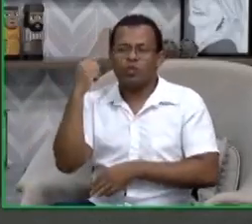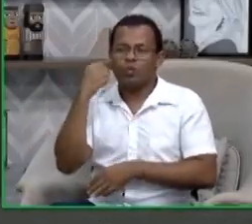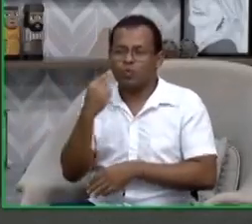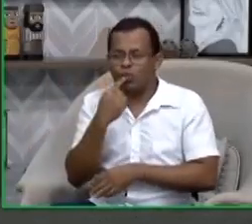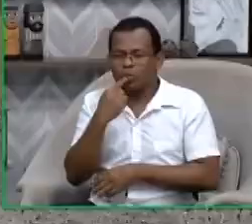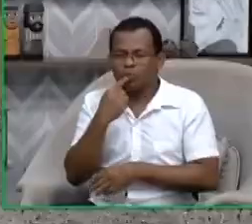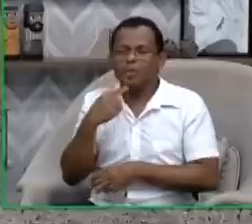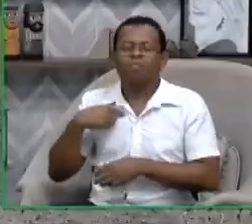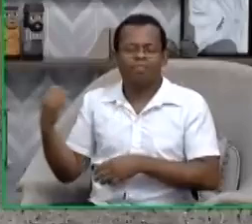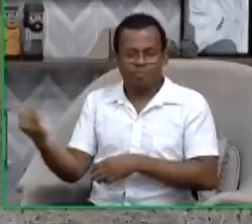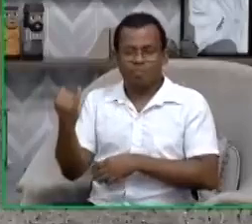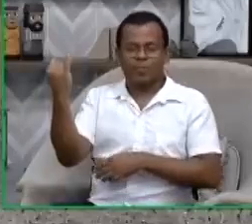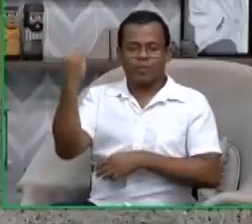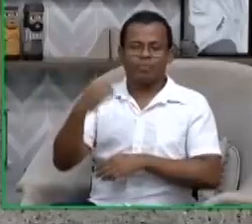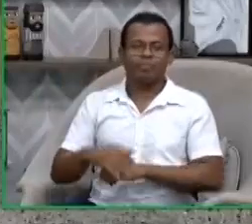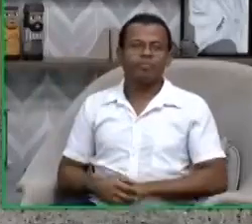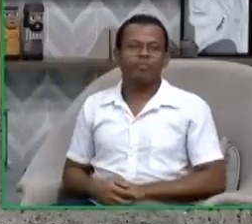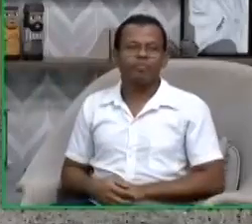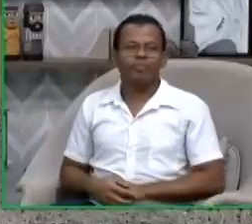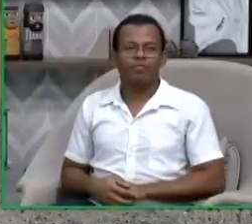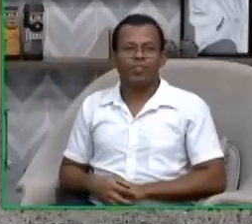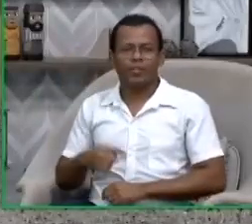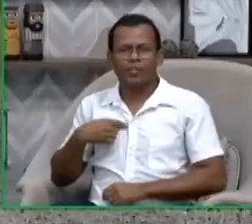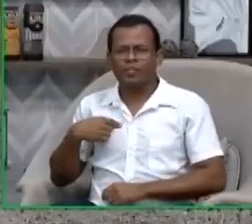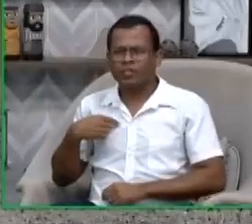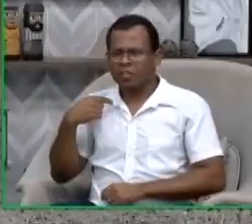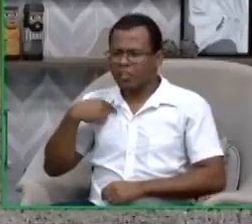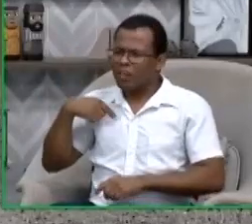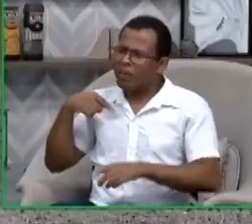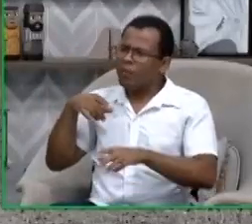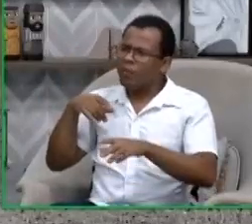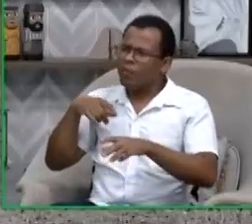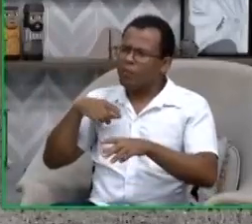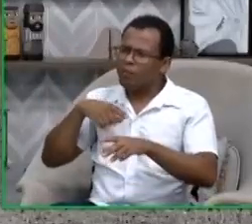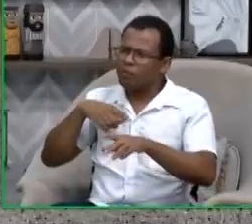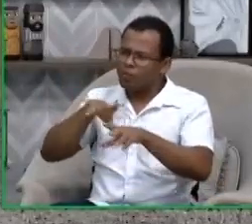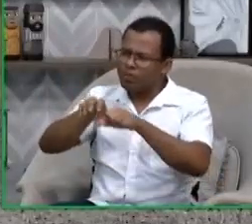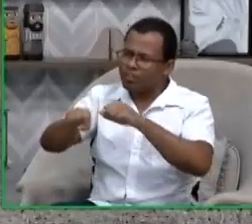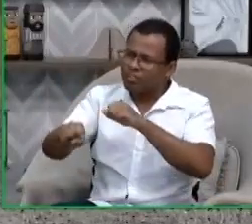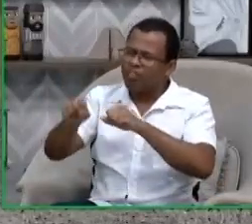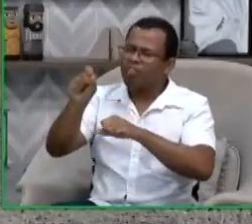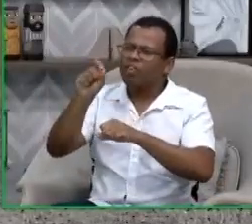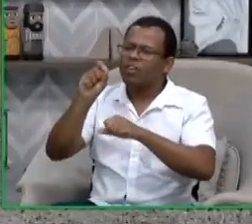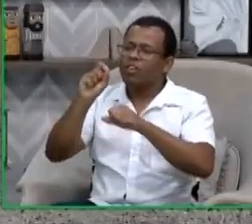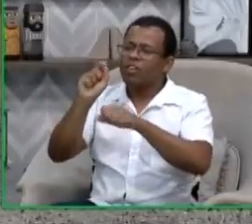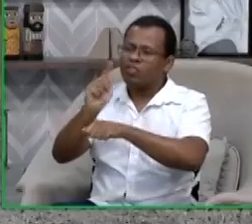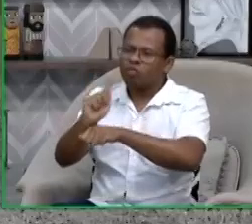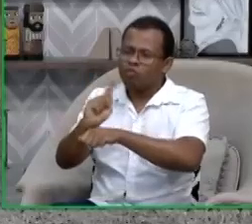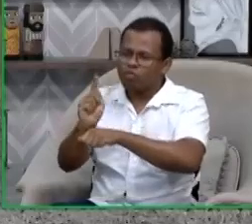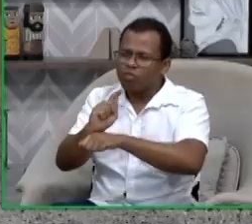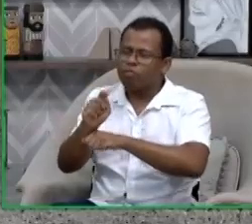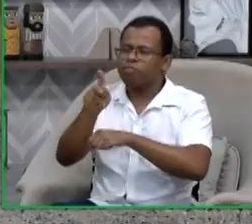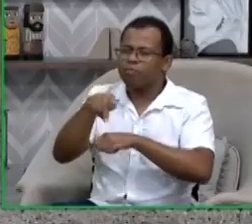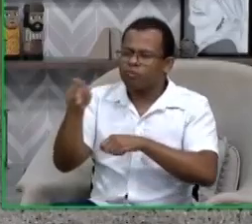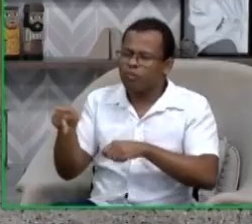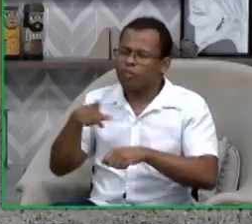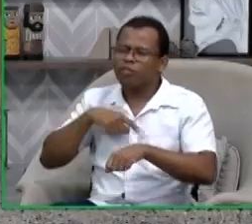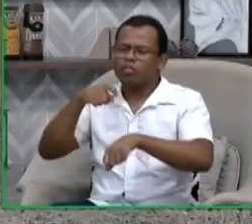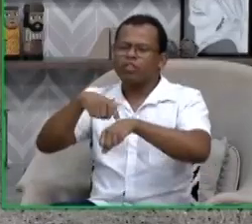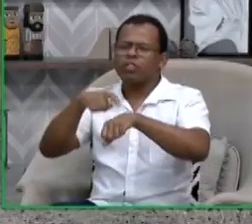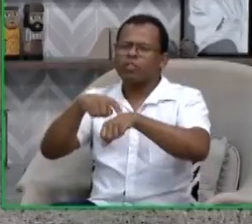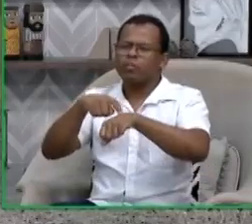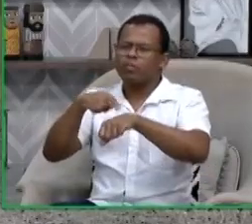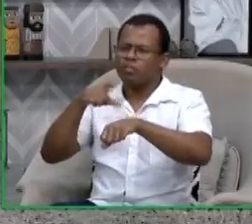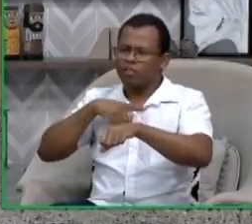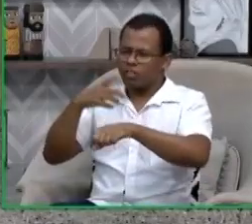muito importante. Eu tenho formação em licenciatura em geografia e, na época, quando eu fiz a disciplina, uma coisa me chamou